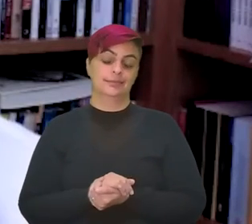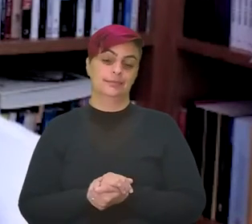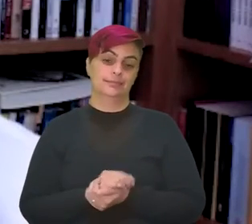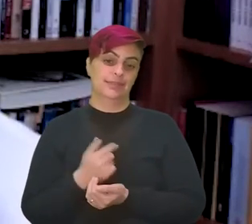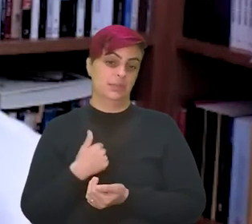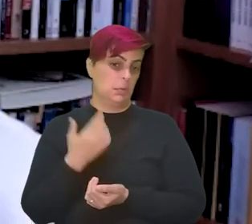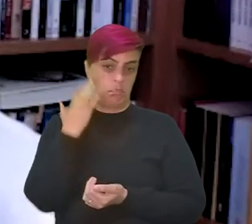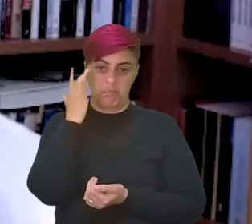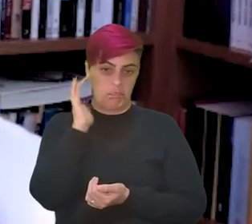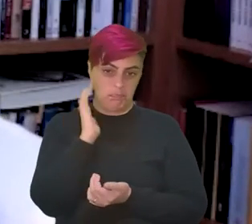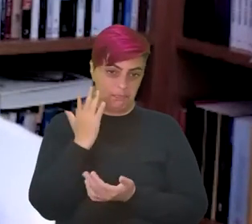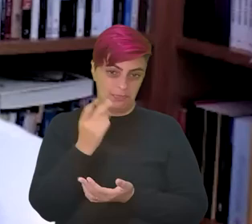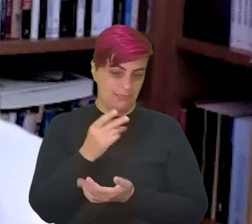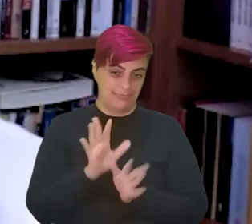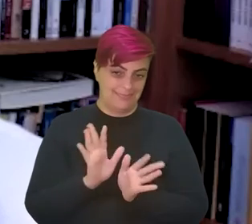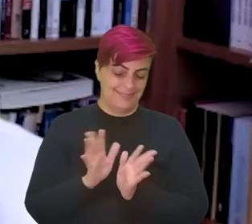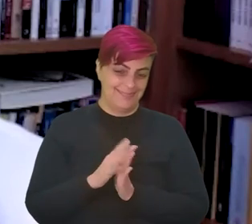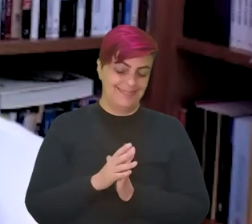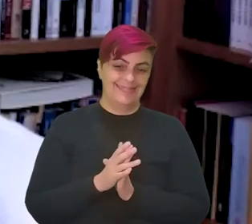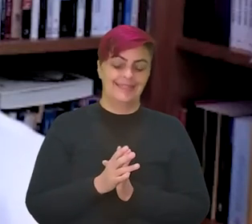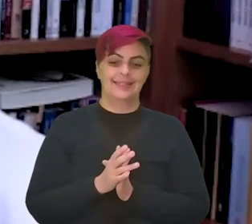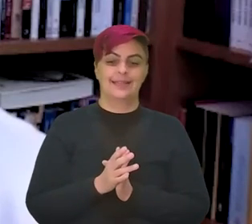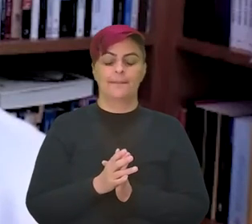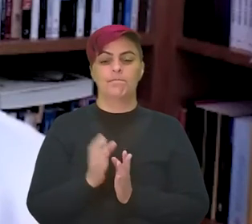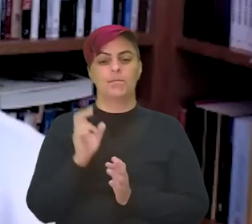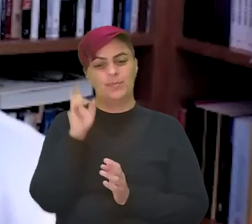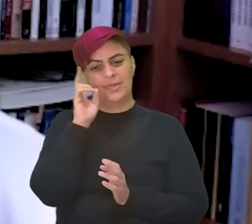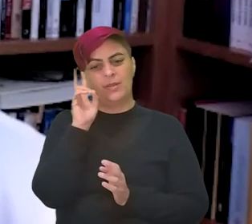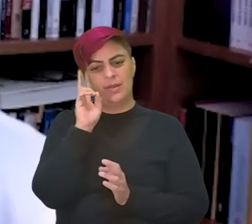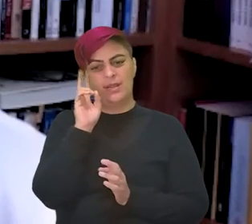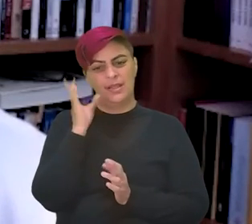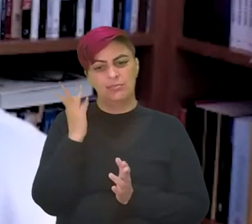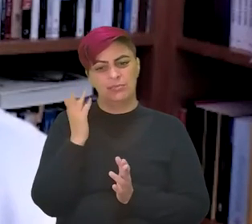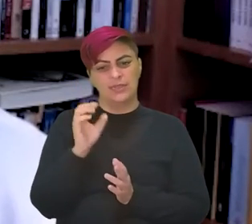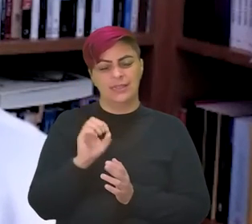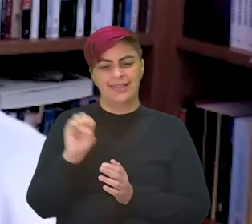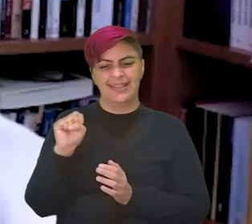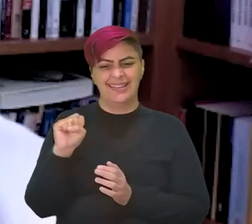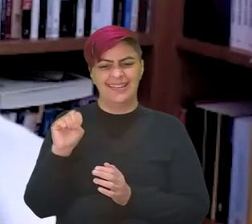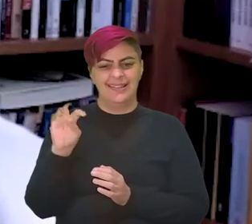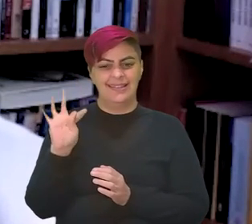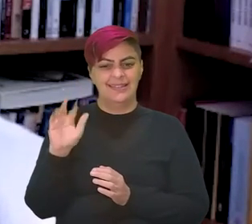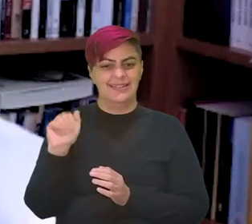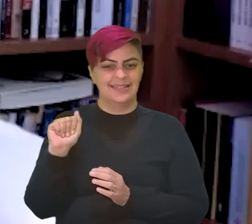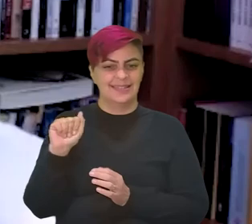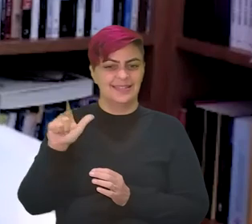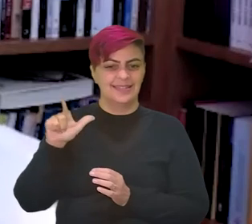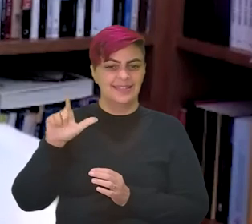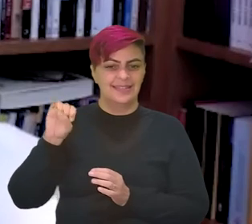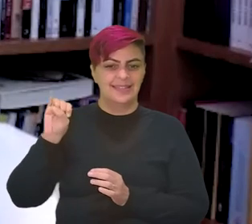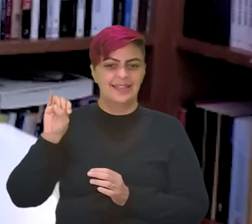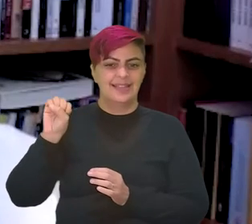de pronunciar, e eu não saberia realmente, só me lembro que deve ser um Stanislaw,